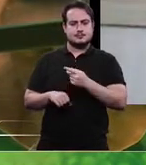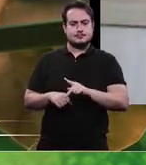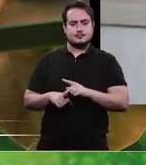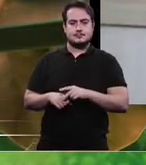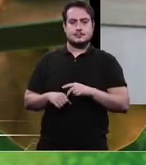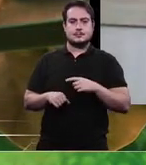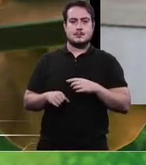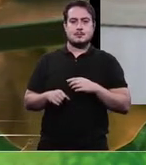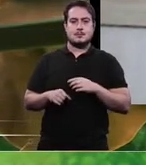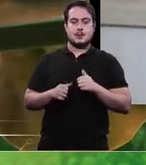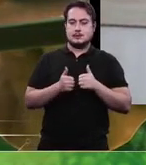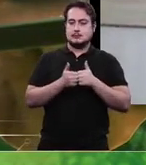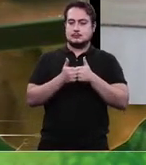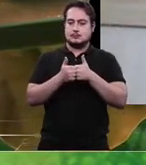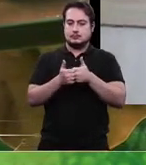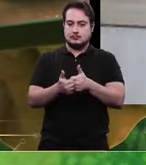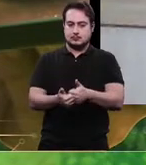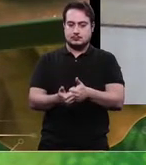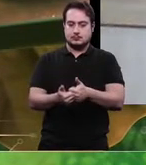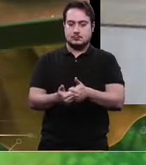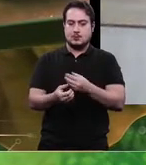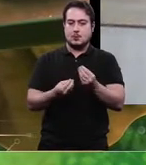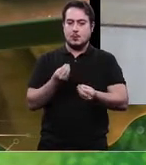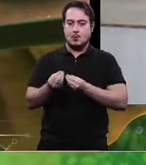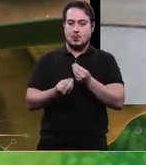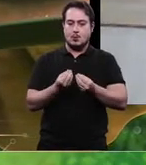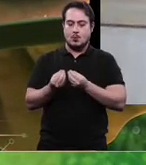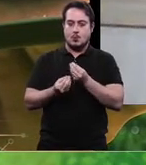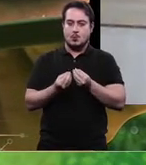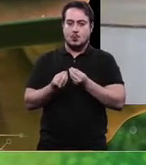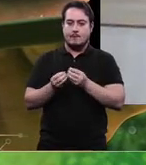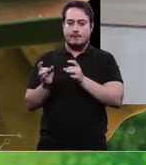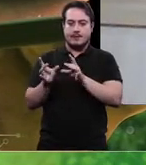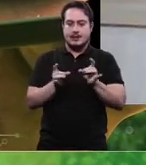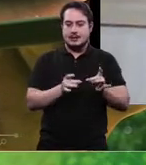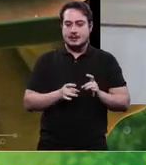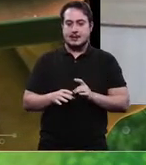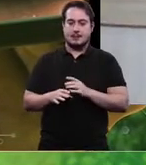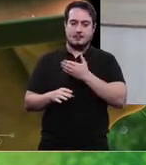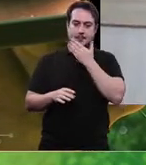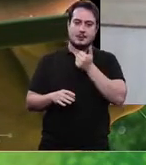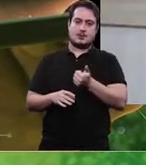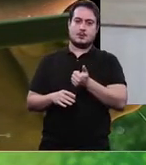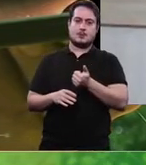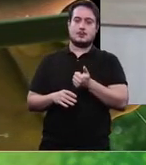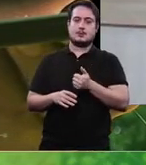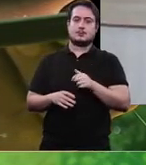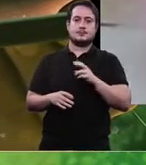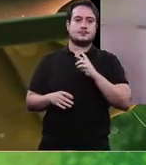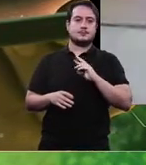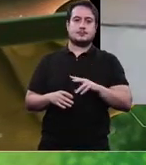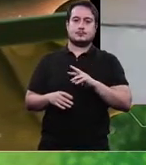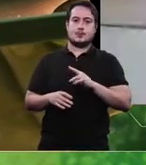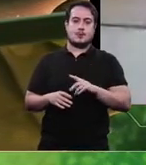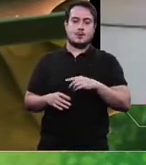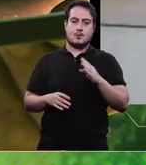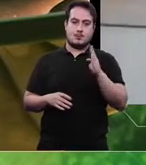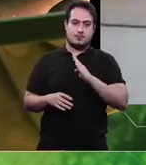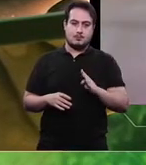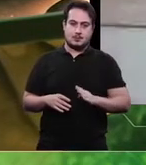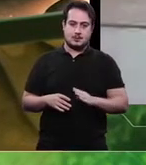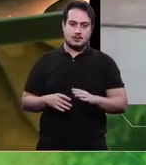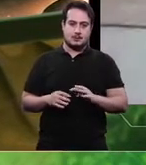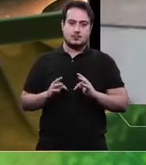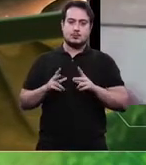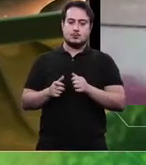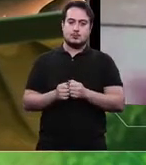uma diretriz de como contrapor isso, como vendermos melhor, não o Brasil como num todo,